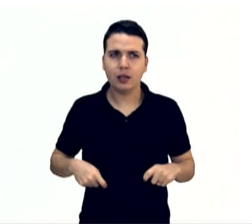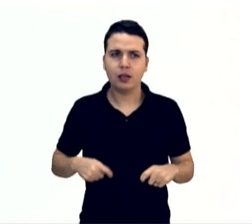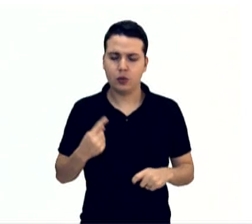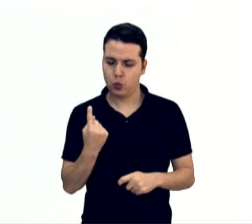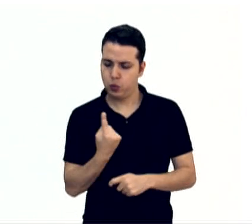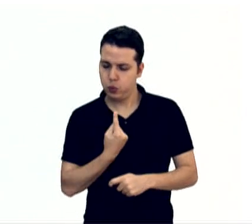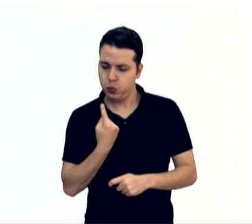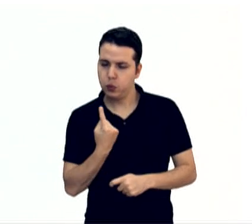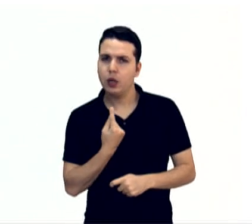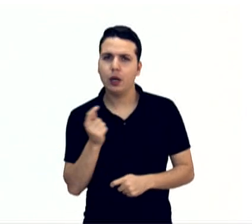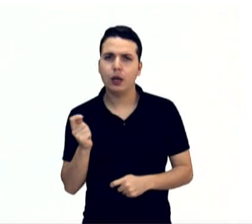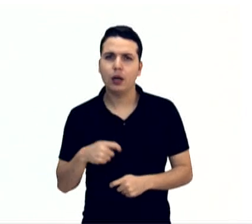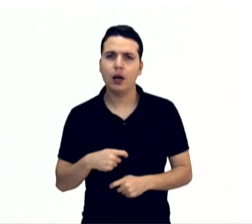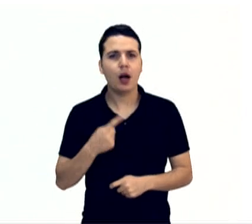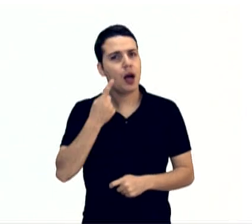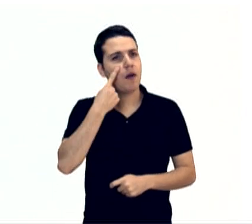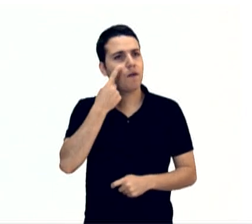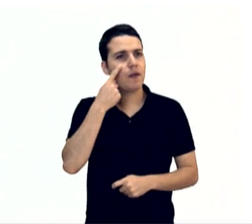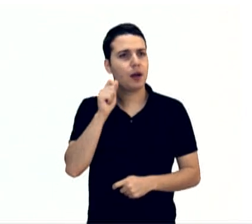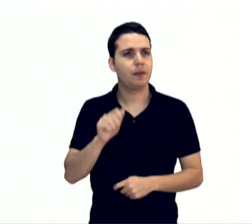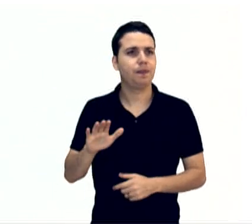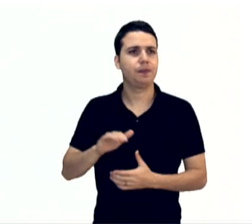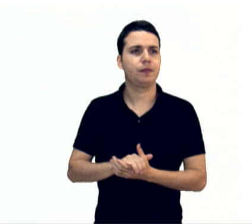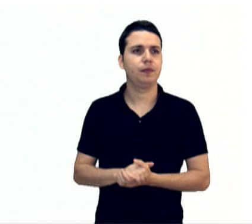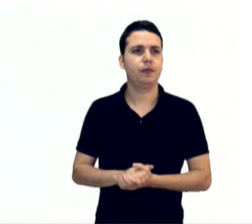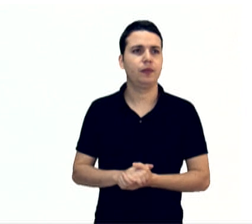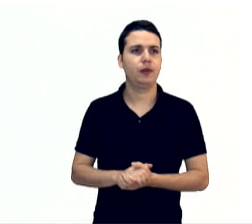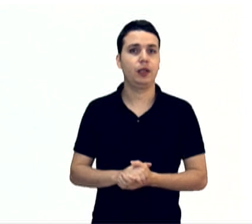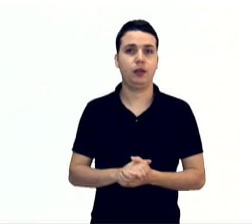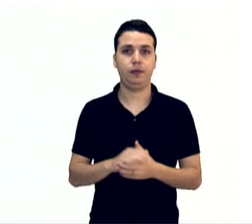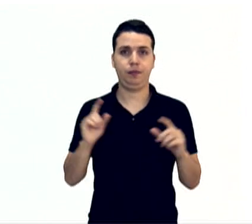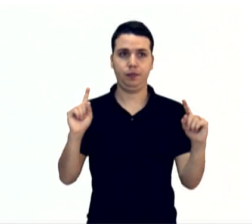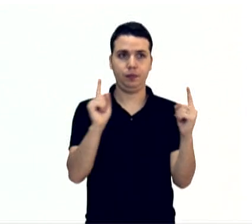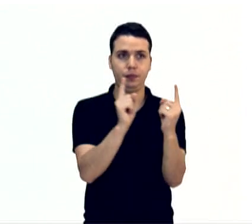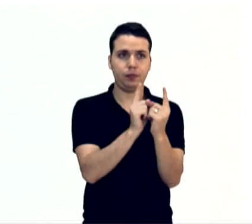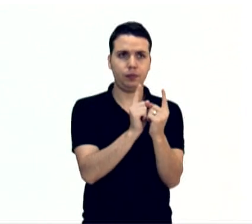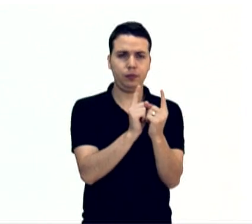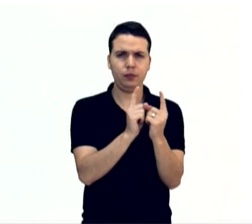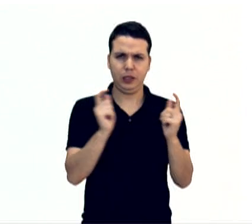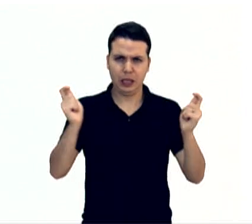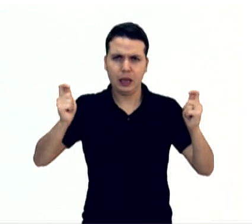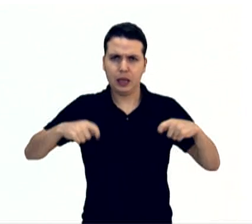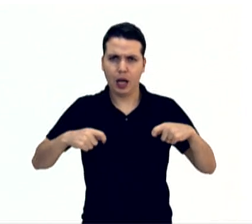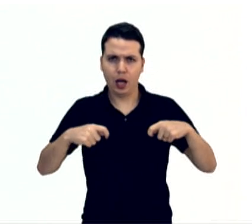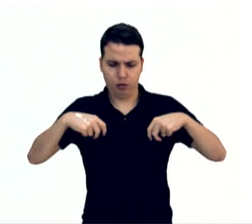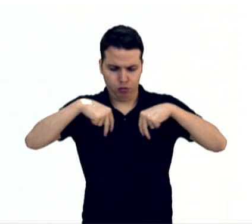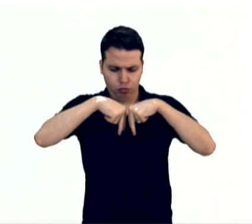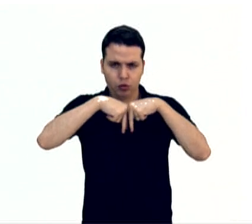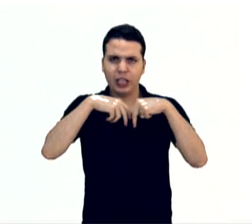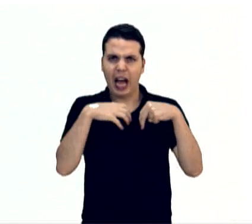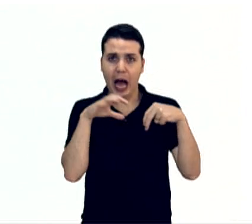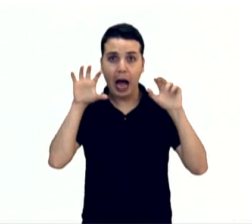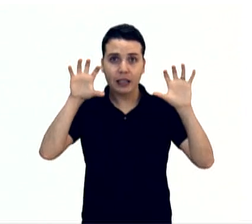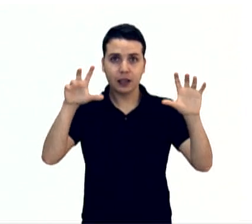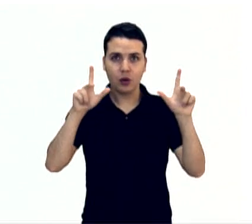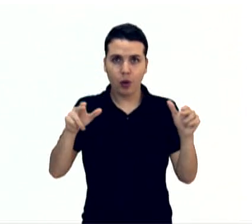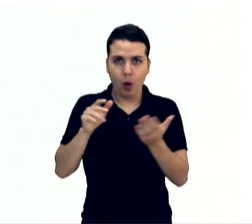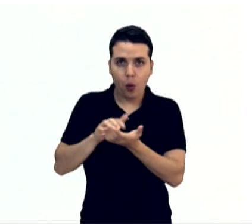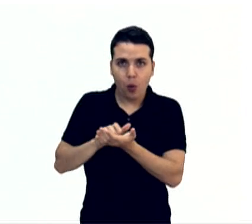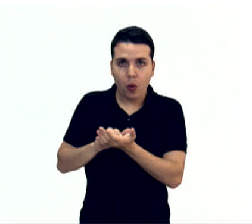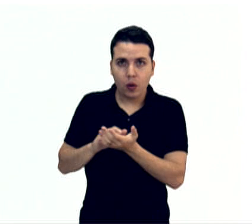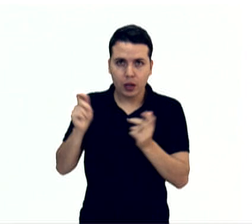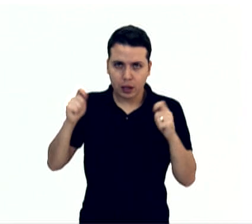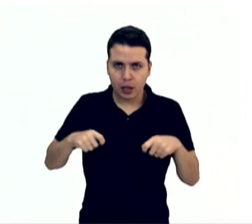individualidade, vamos ver o que diz aqui. O casal da imagem poderia estar praticando algum estilo de dança?